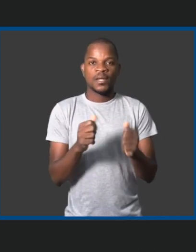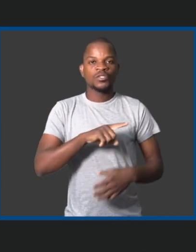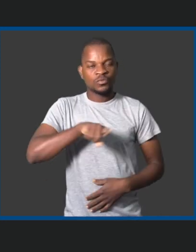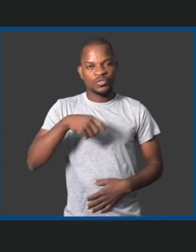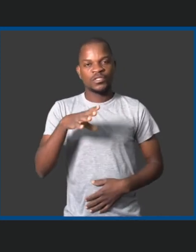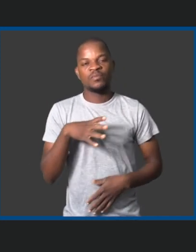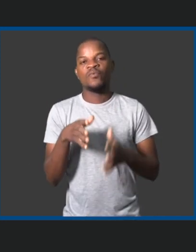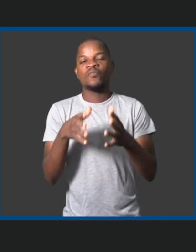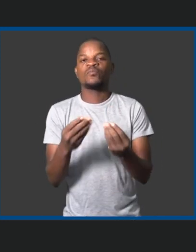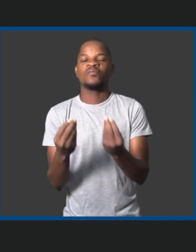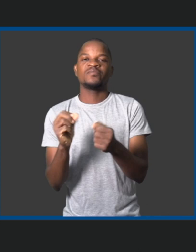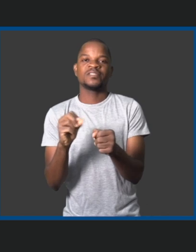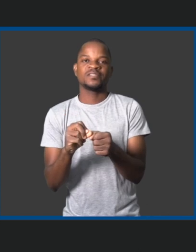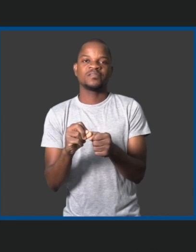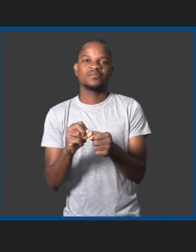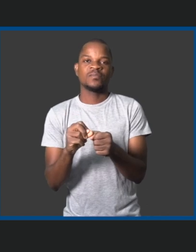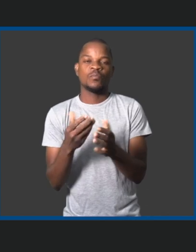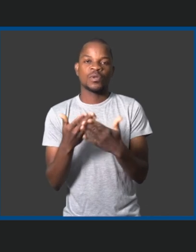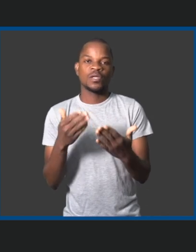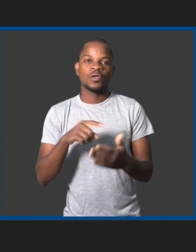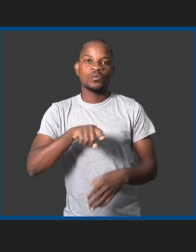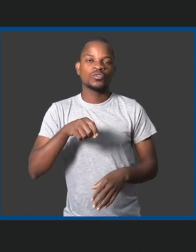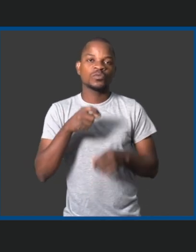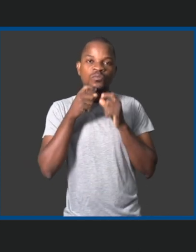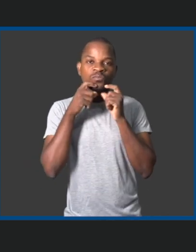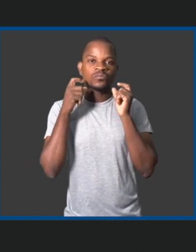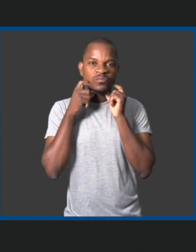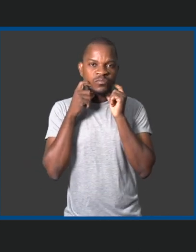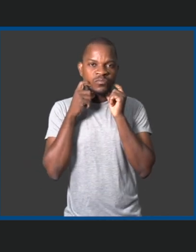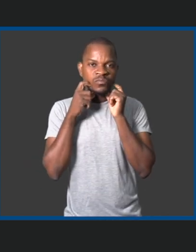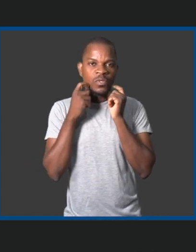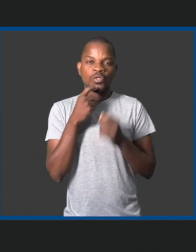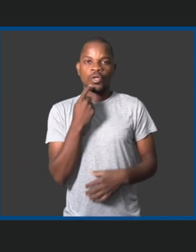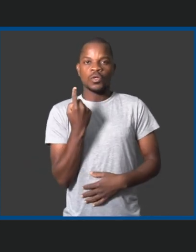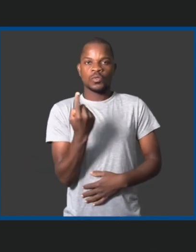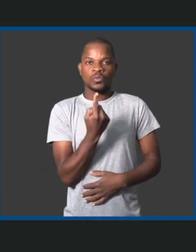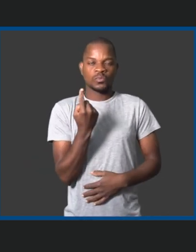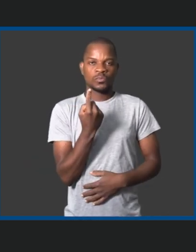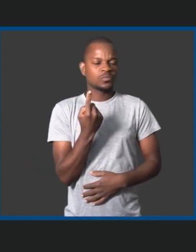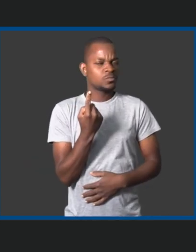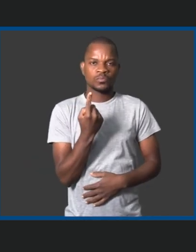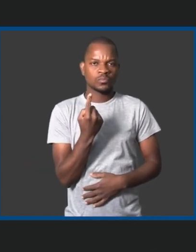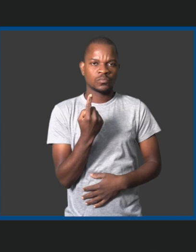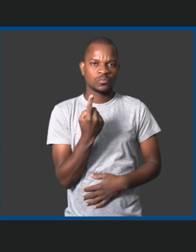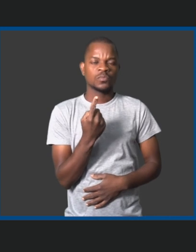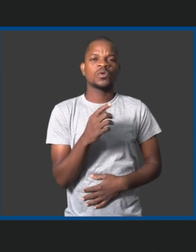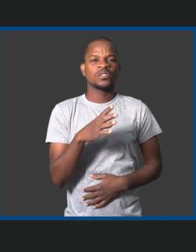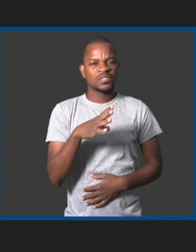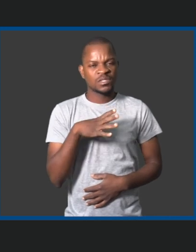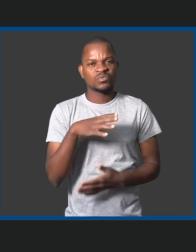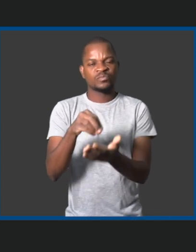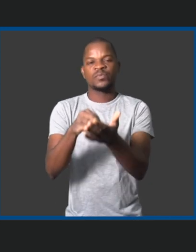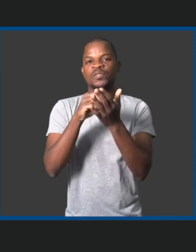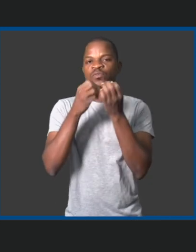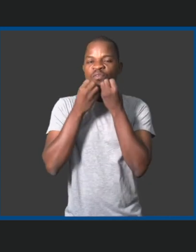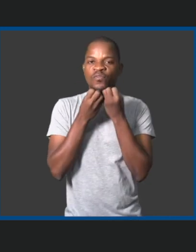Felizmente, com as plataformas de comunicação que nós temos como país, que nós estamos ilhados, estamos no mundo